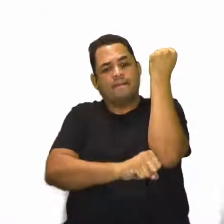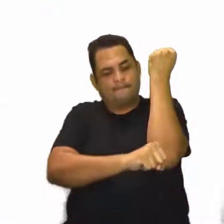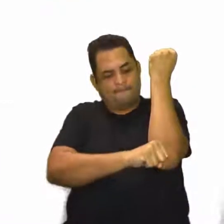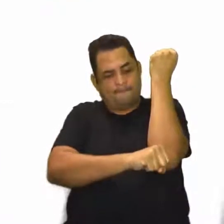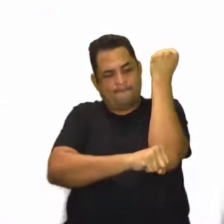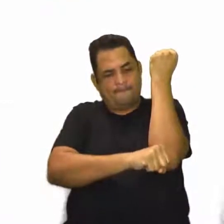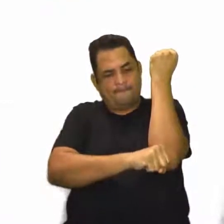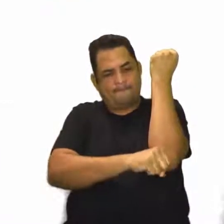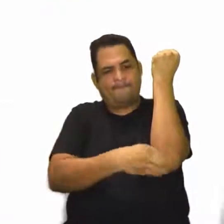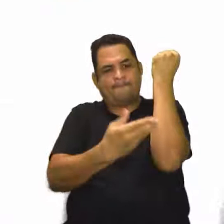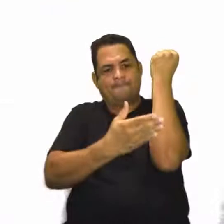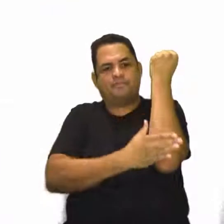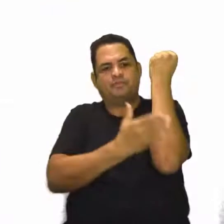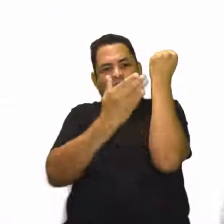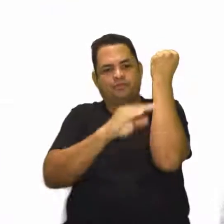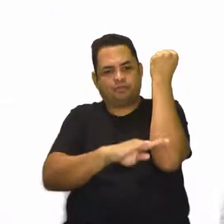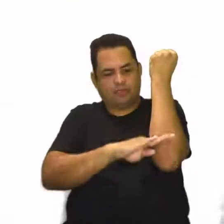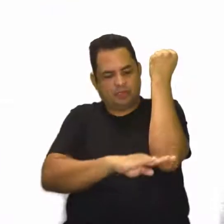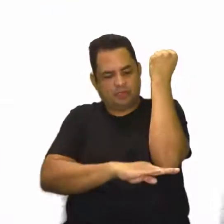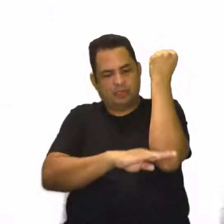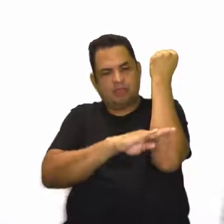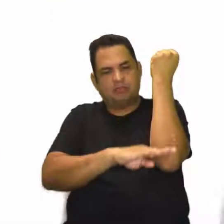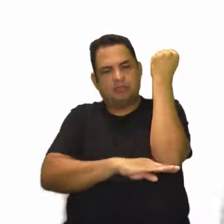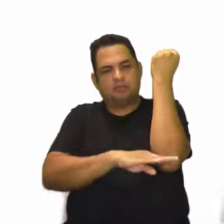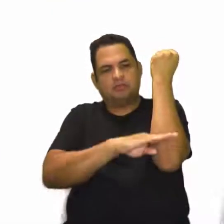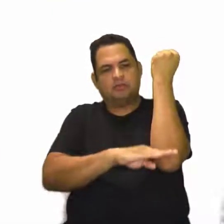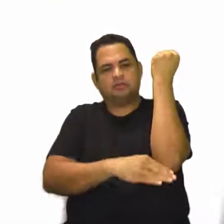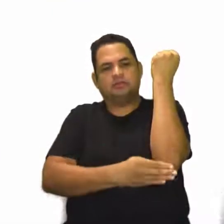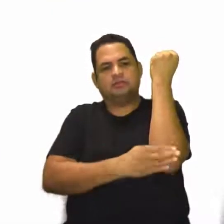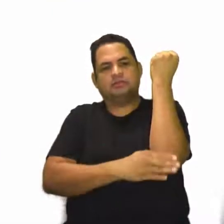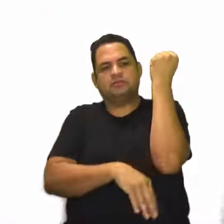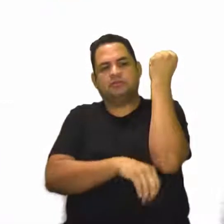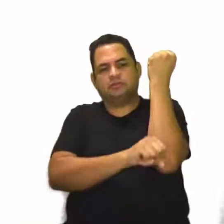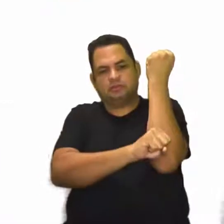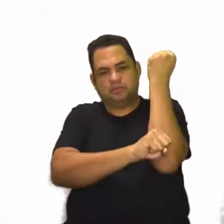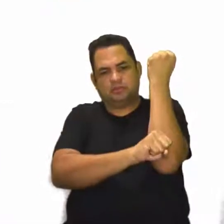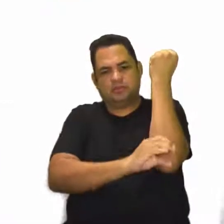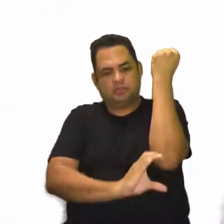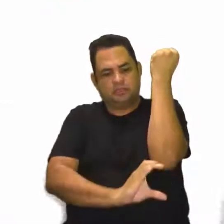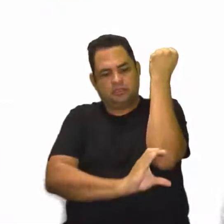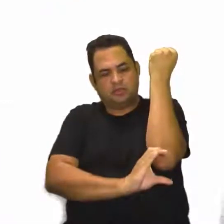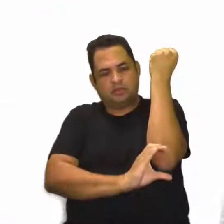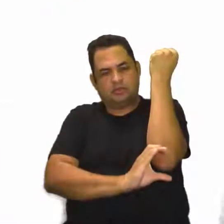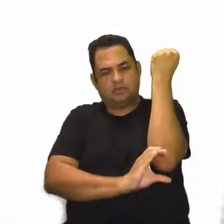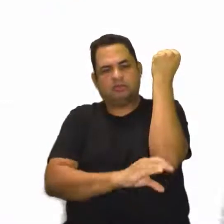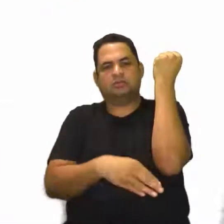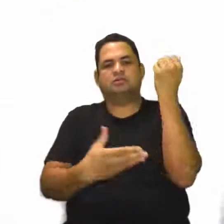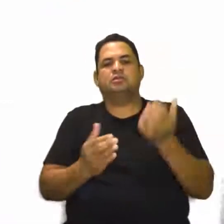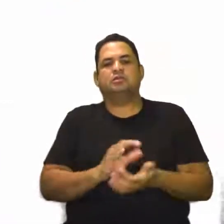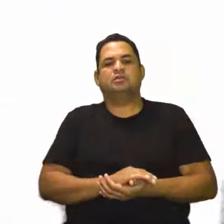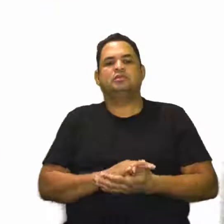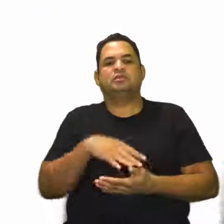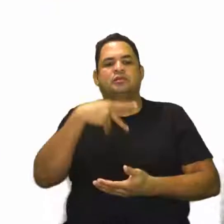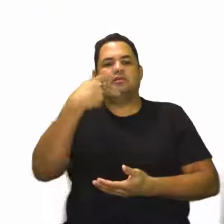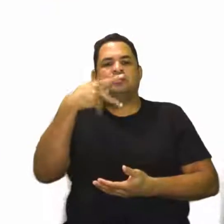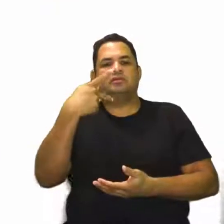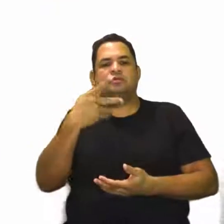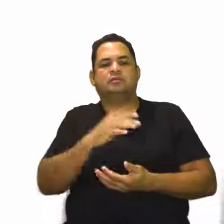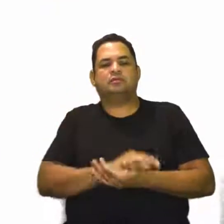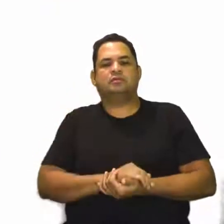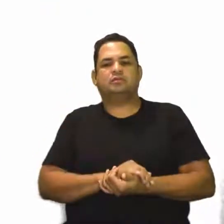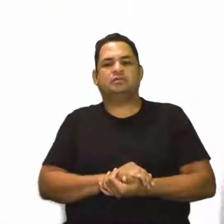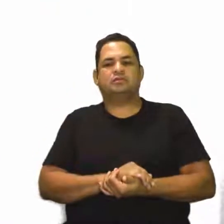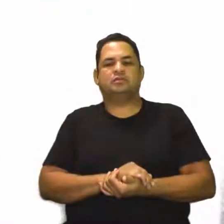né? E aí tem uma subdivisão dentro dessa região da pelve aqui entre sacral e coquígea. Falamos